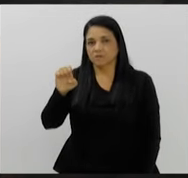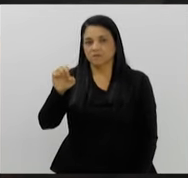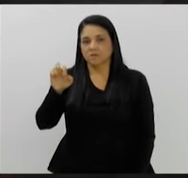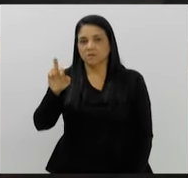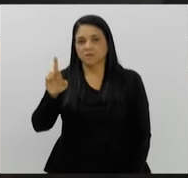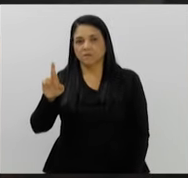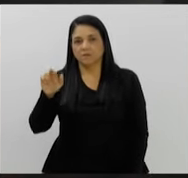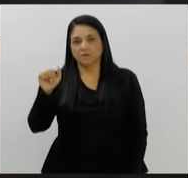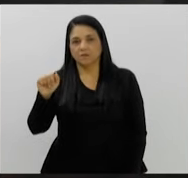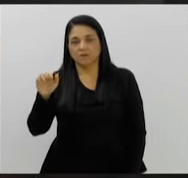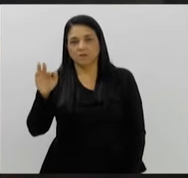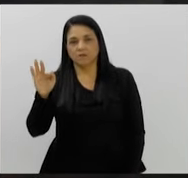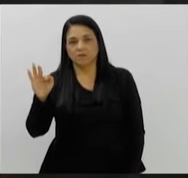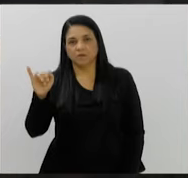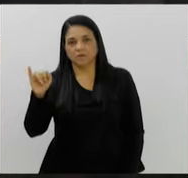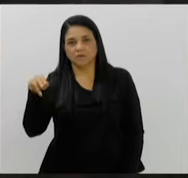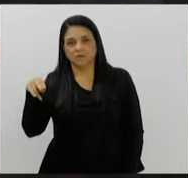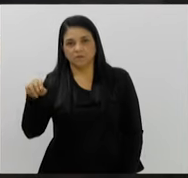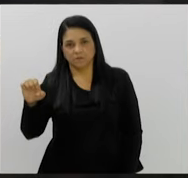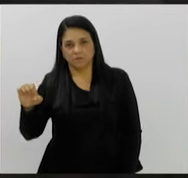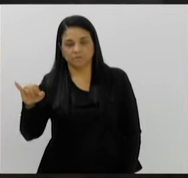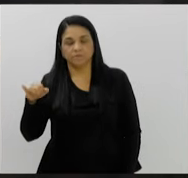obrig pordo